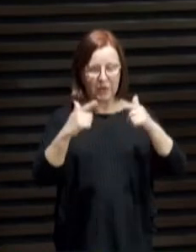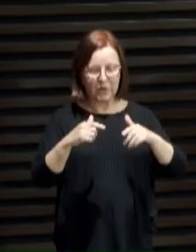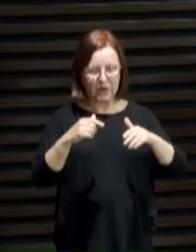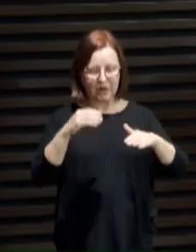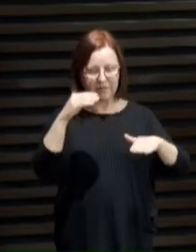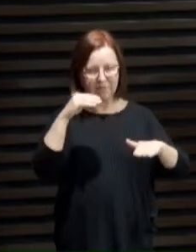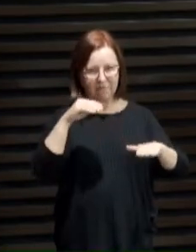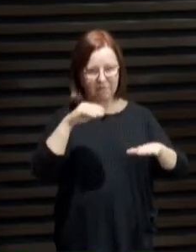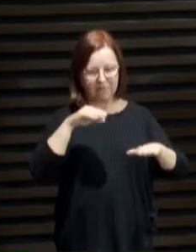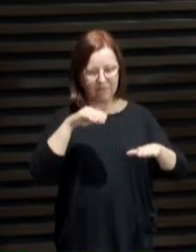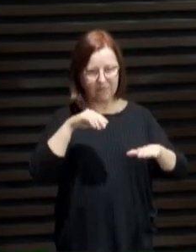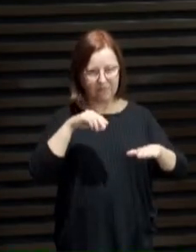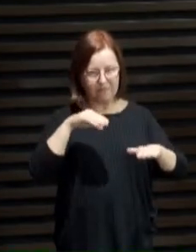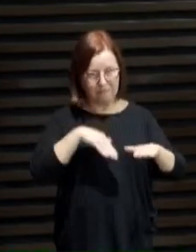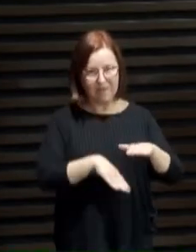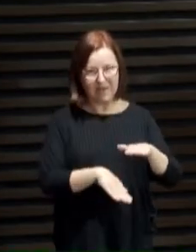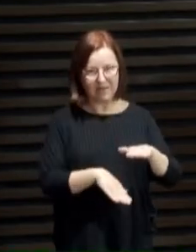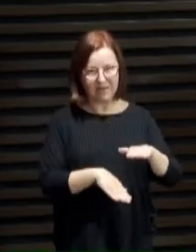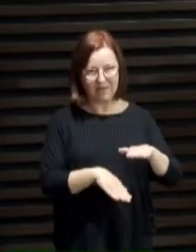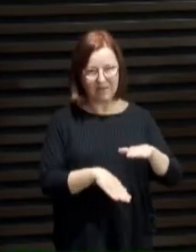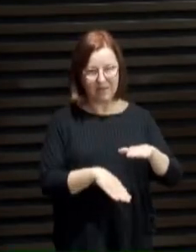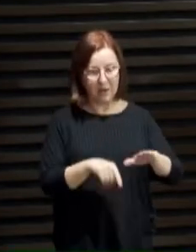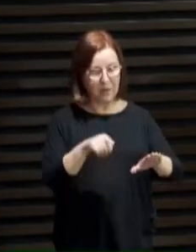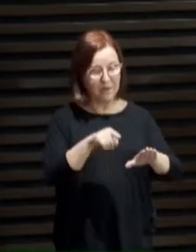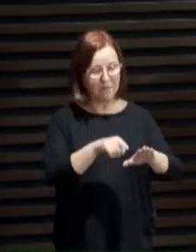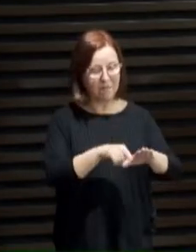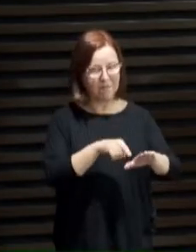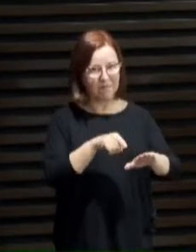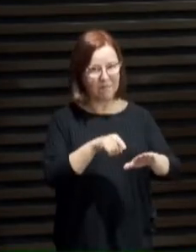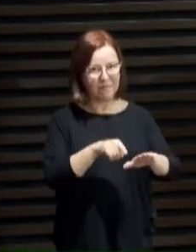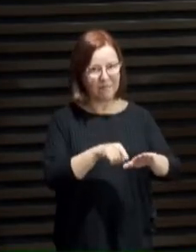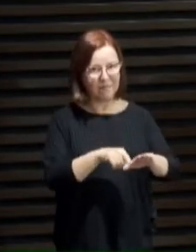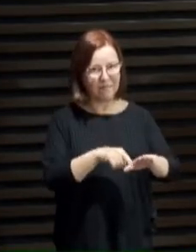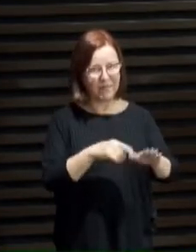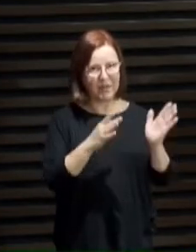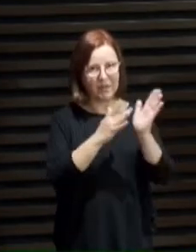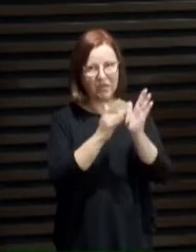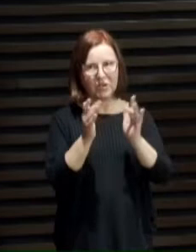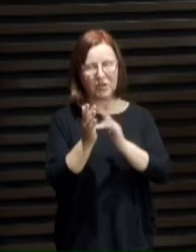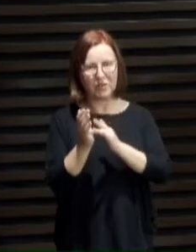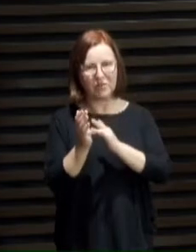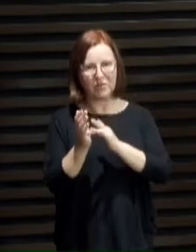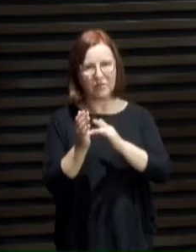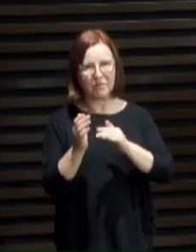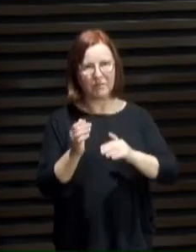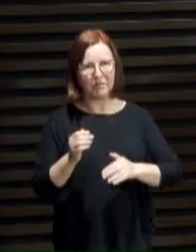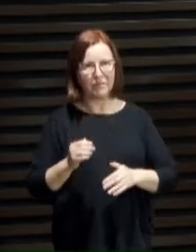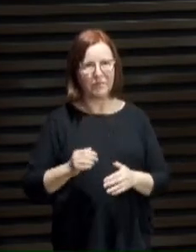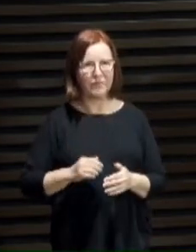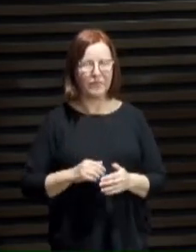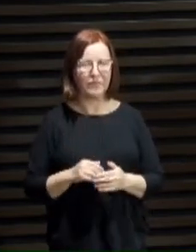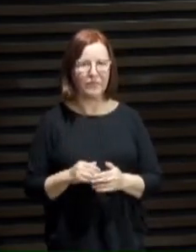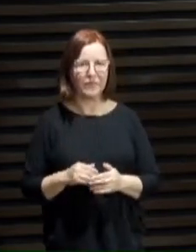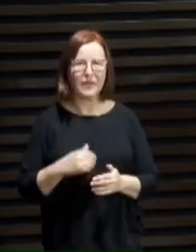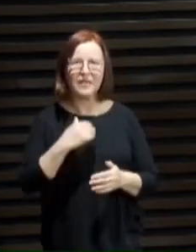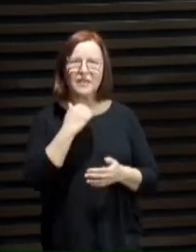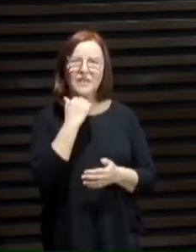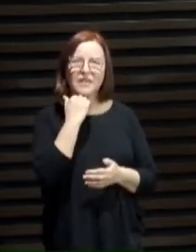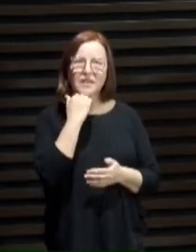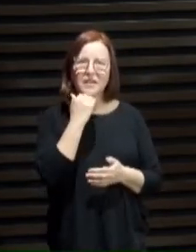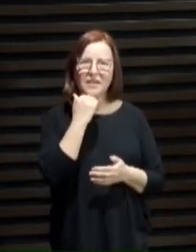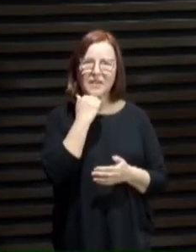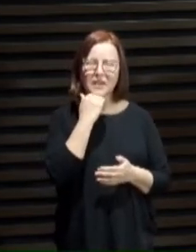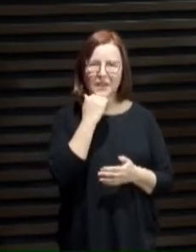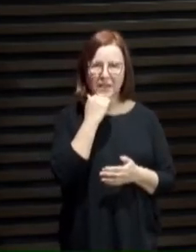corpo de Jesus, que é o seu pé. E ninguém vai conseguir colocar a cabeça